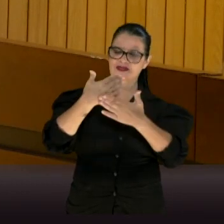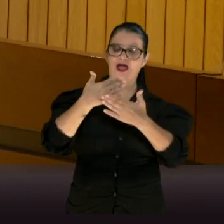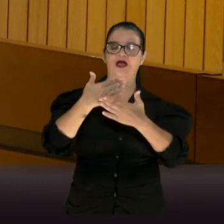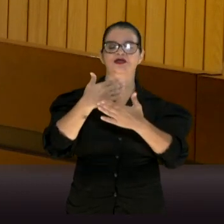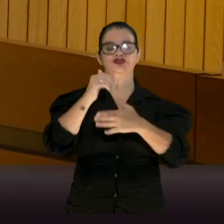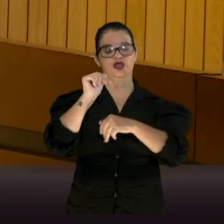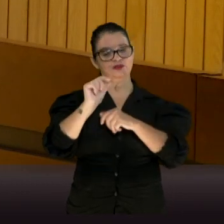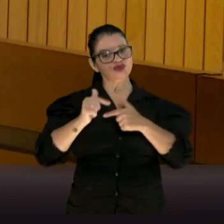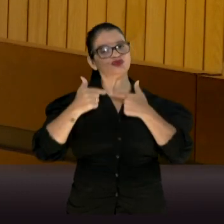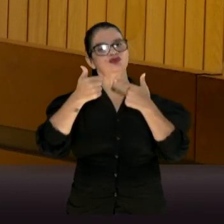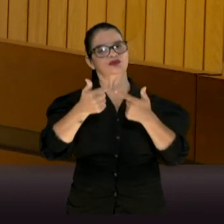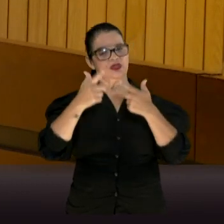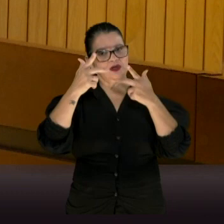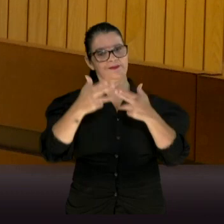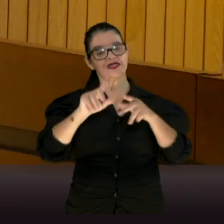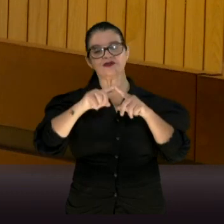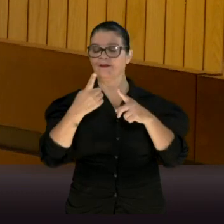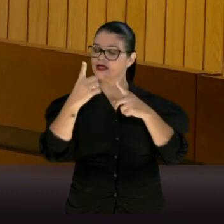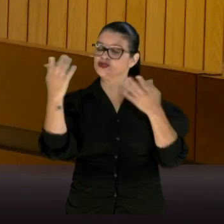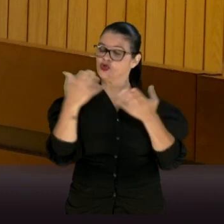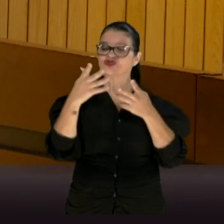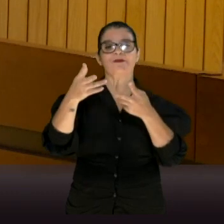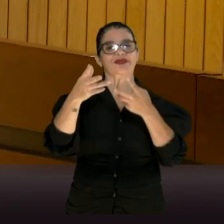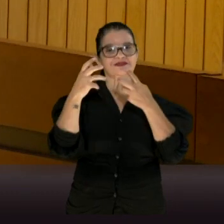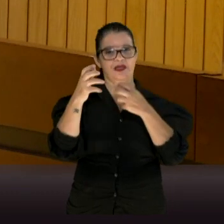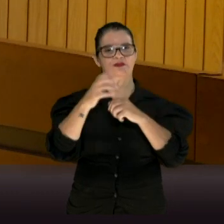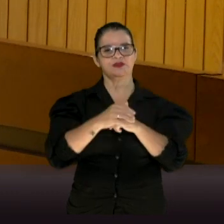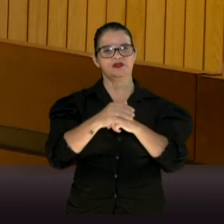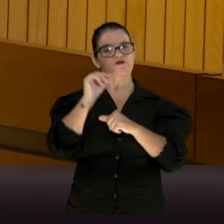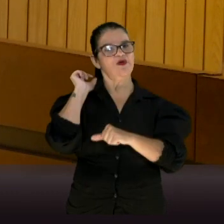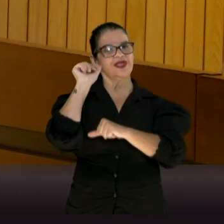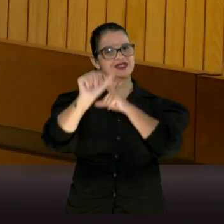para isso. Mas hoje é perceptível, e